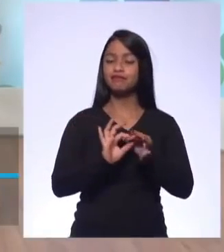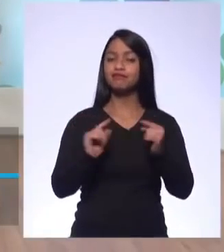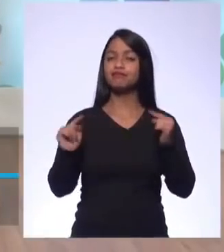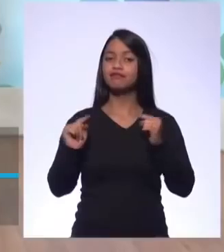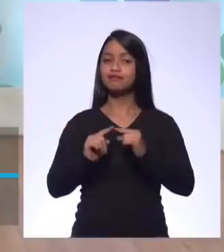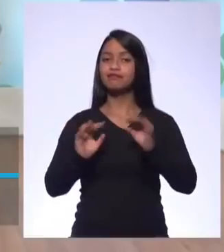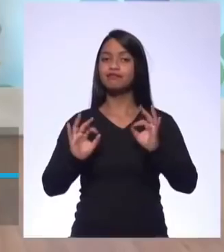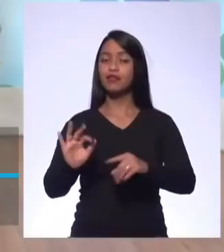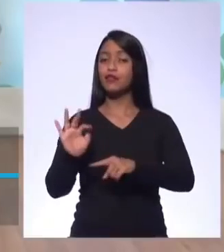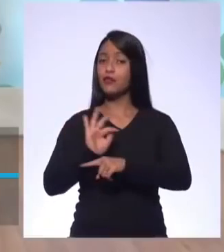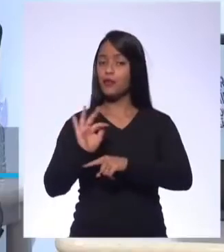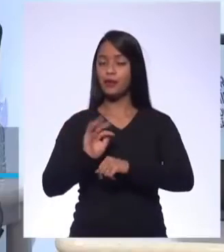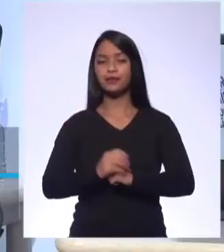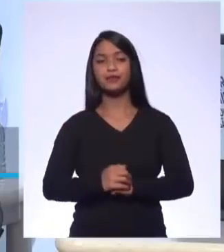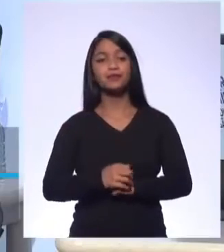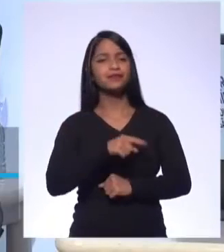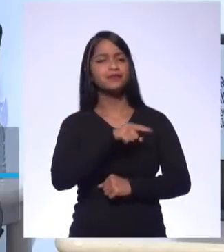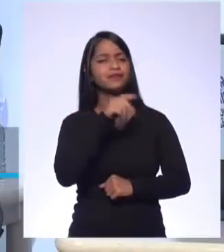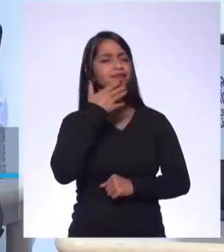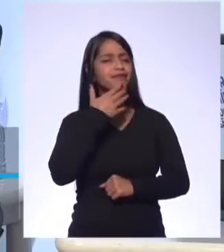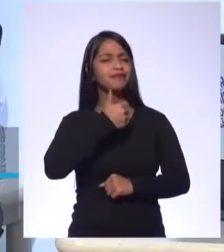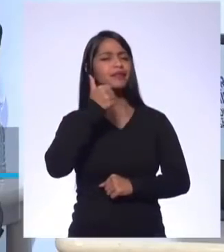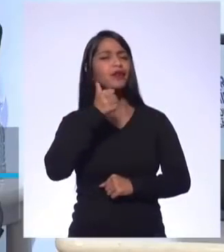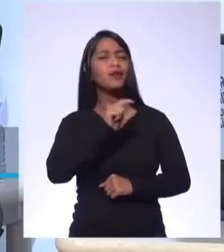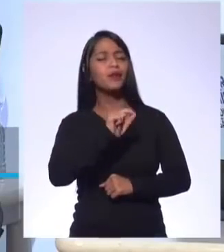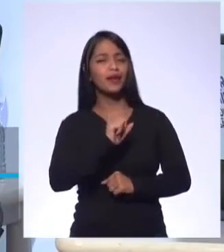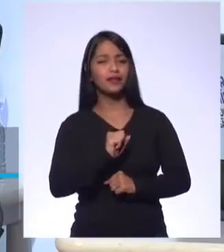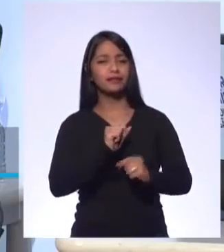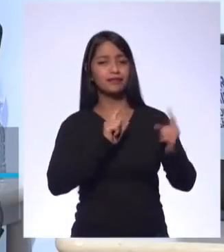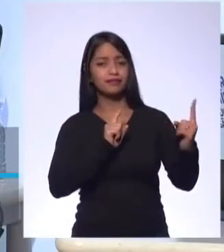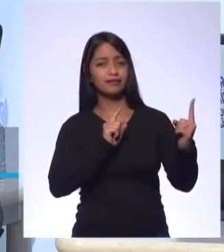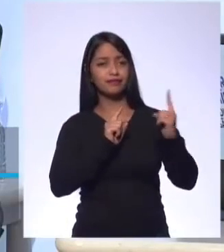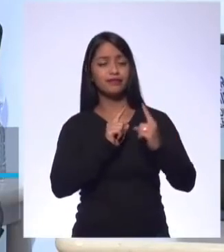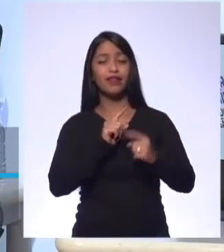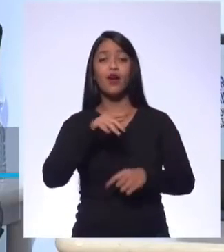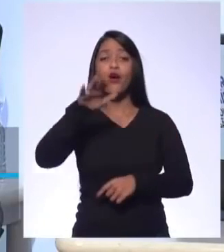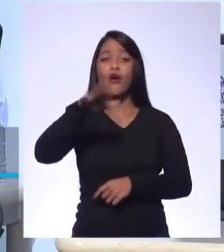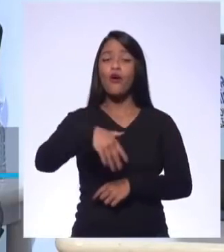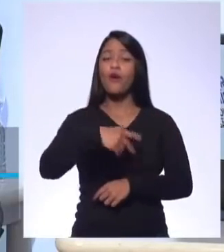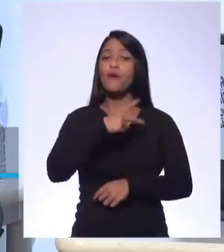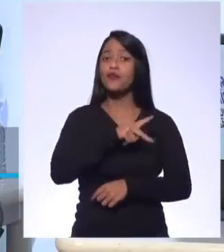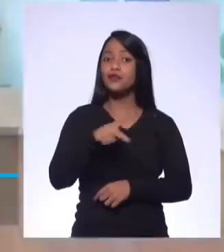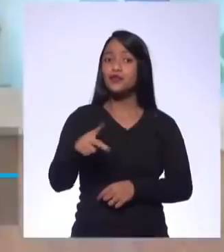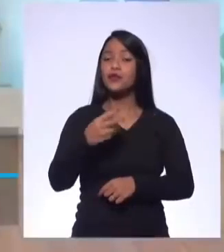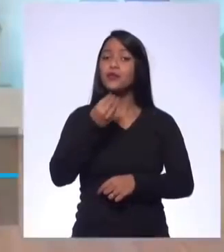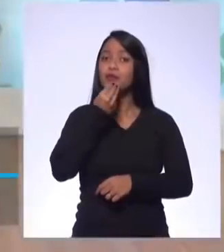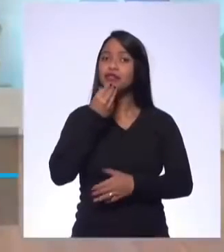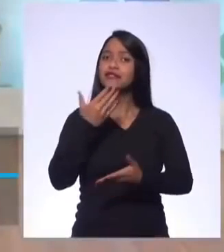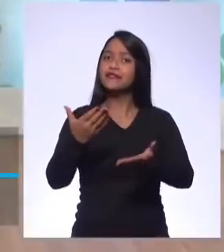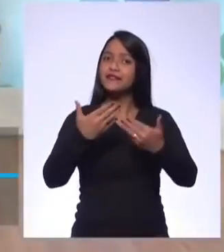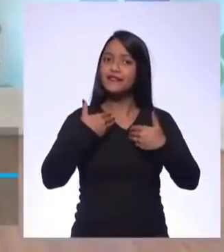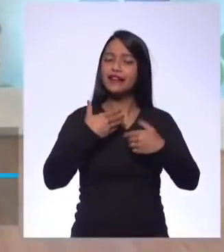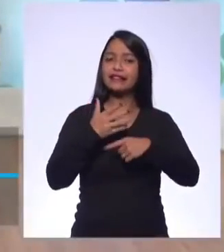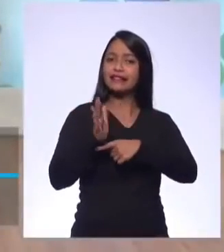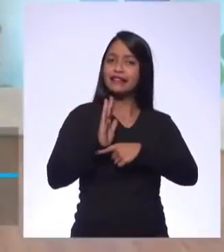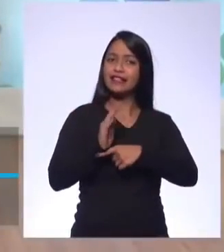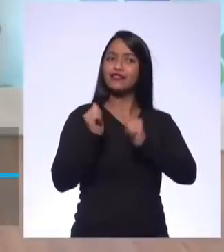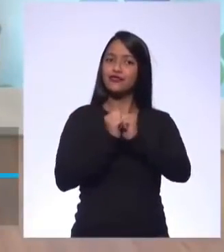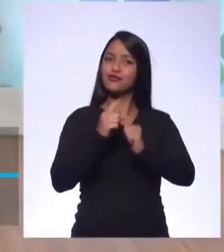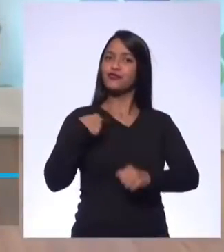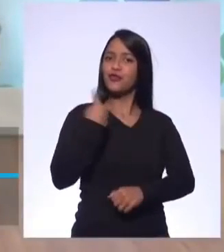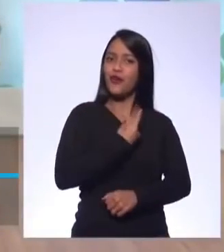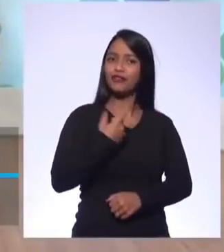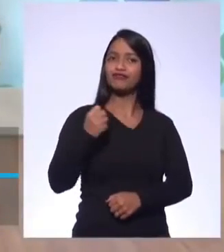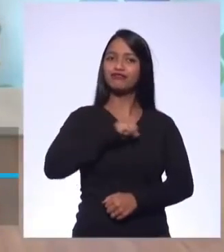formal. Ó, melhor aqui, ó. Oi, Pro, você poderia ir ao cinema acompanhar nós? Só Bora faltou lá. o